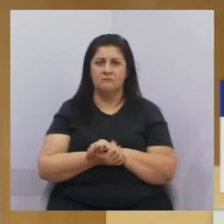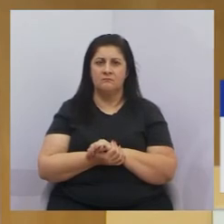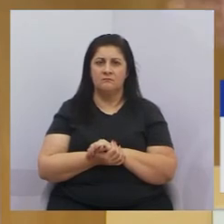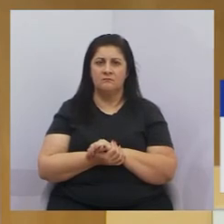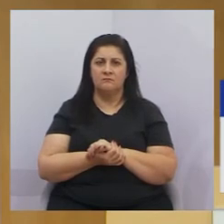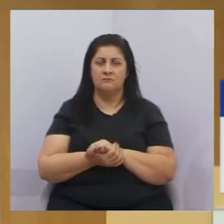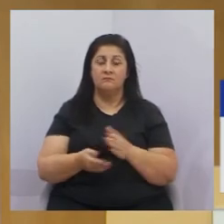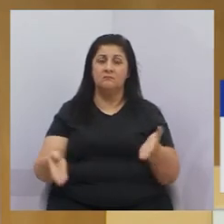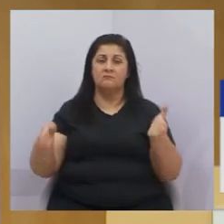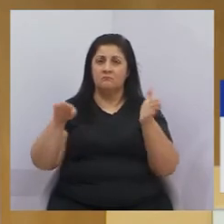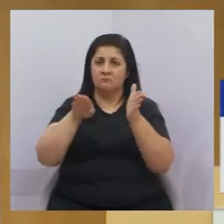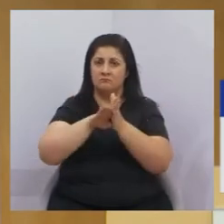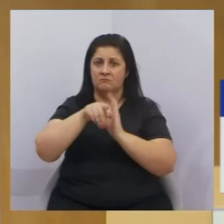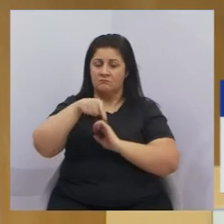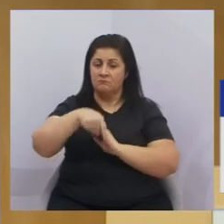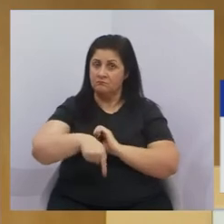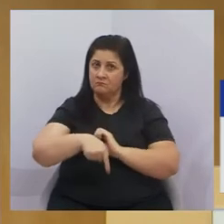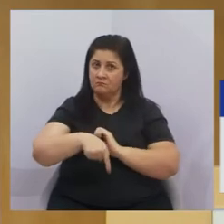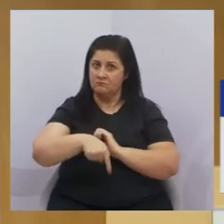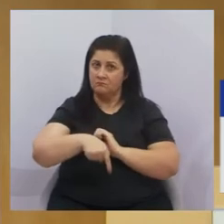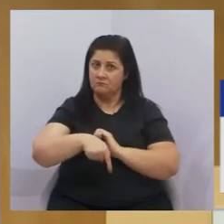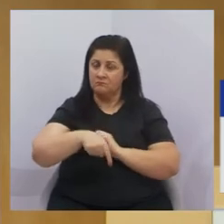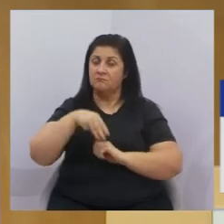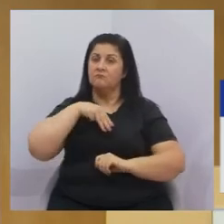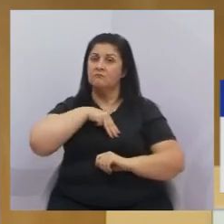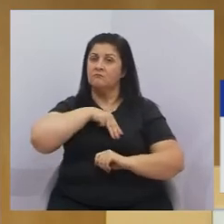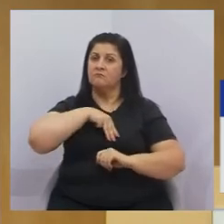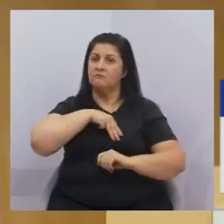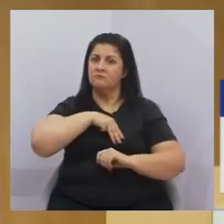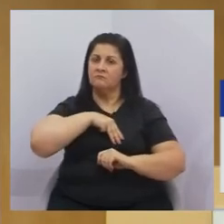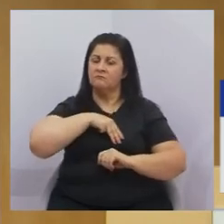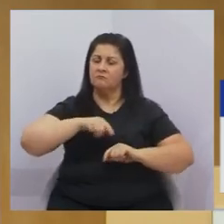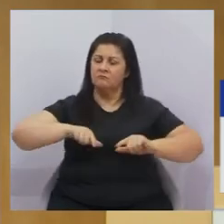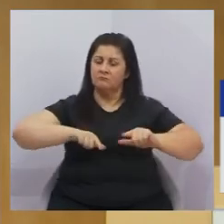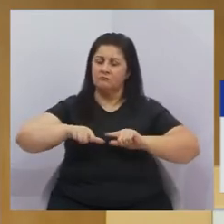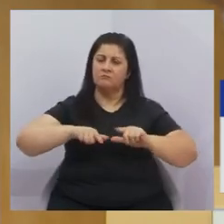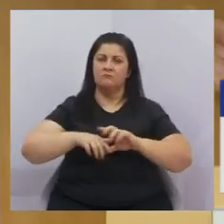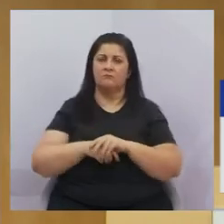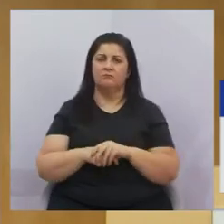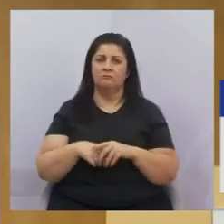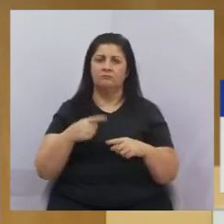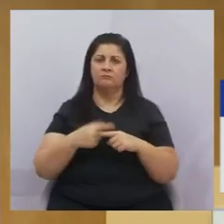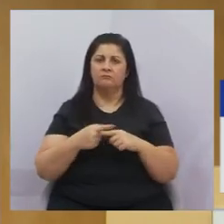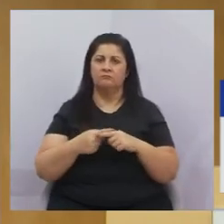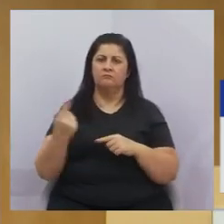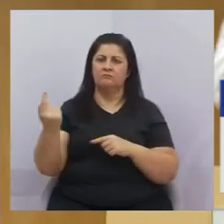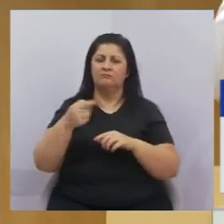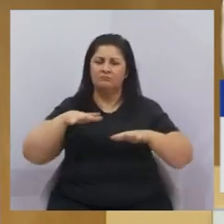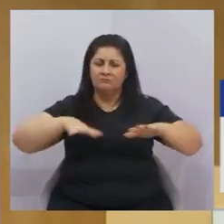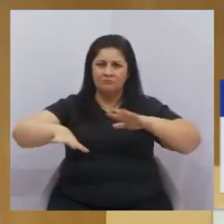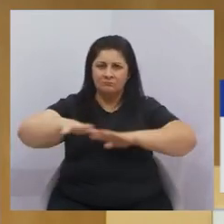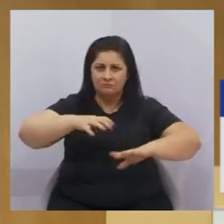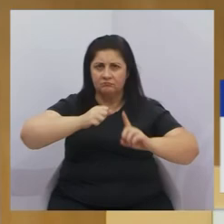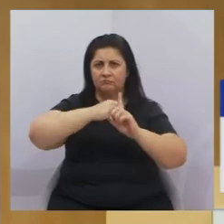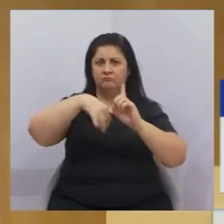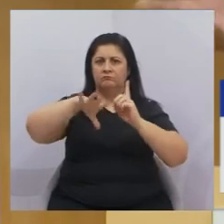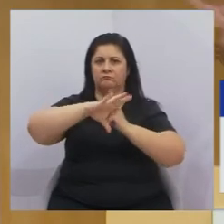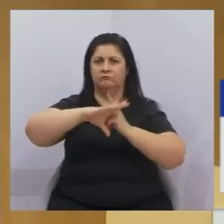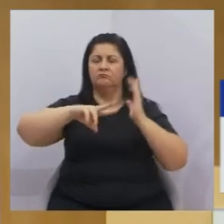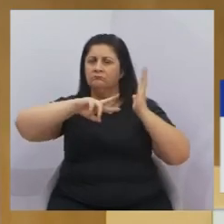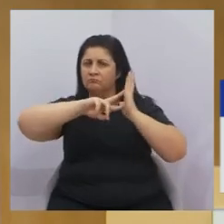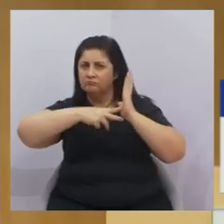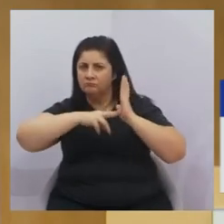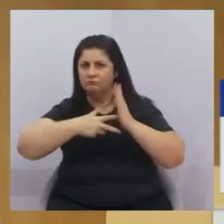falei, eu cheguei nessa casa com essa missão de fazer esse trabalho, porque a gente veio dos movimentos sociais, do movimento sindical,